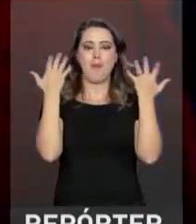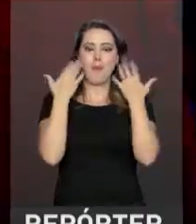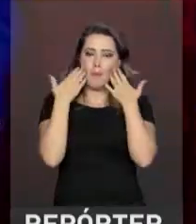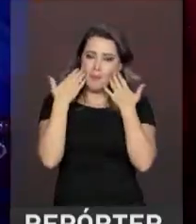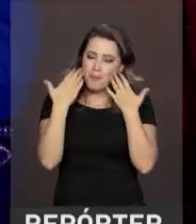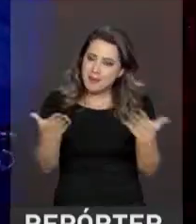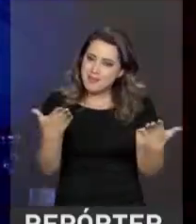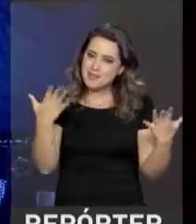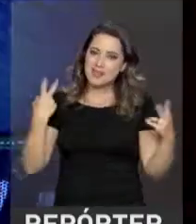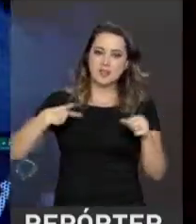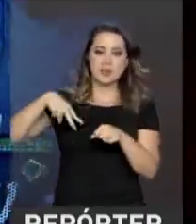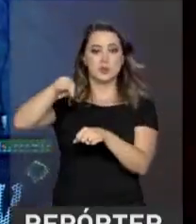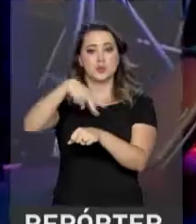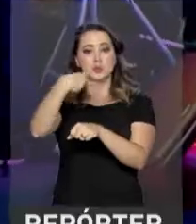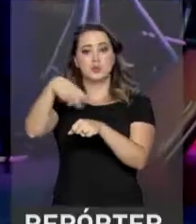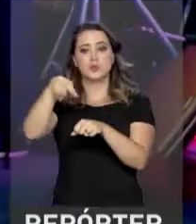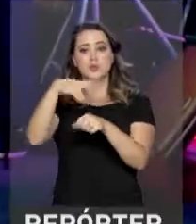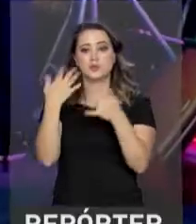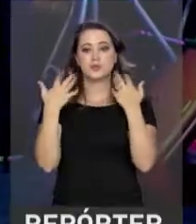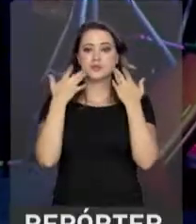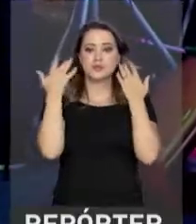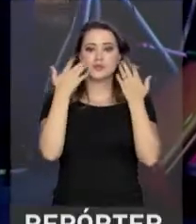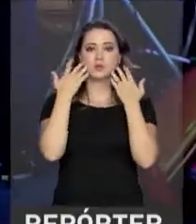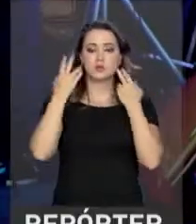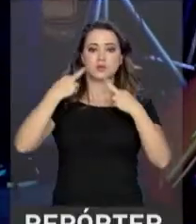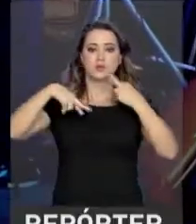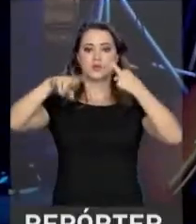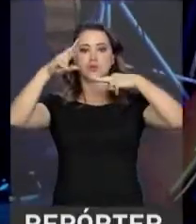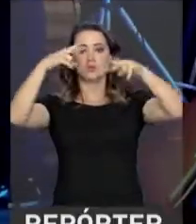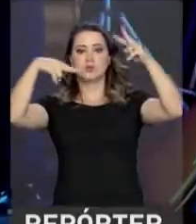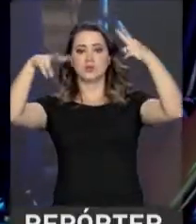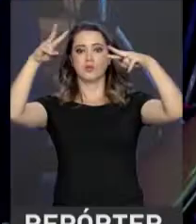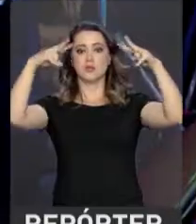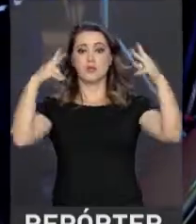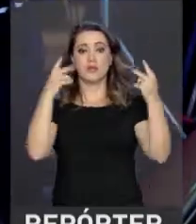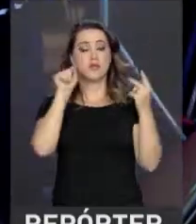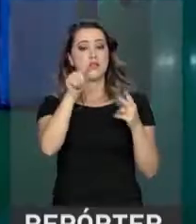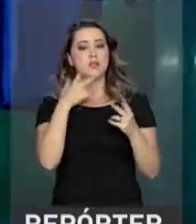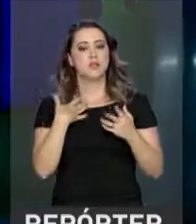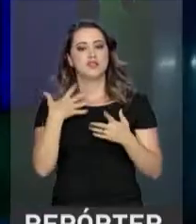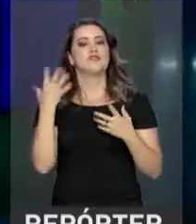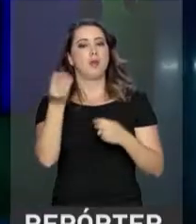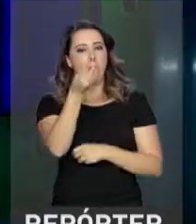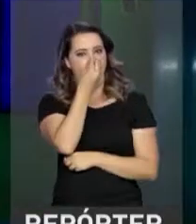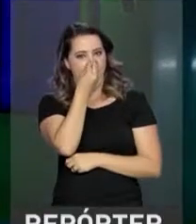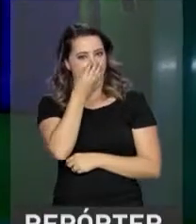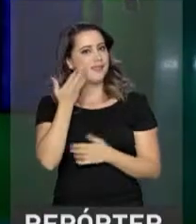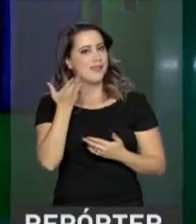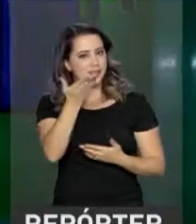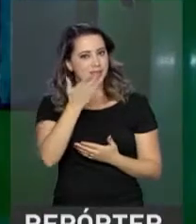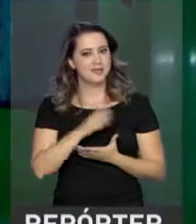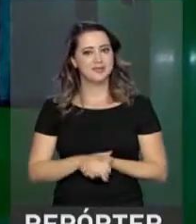cheio de dança teatro acrobacias aéreas e é claro muita palhaçada